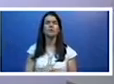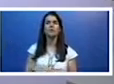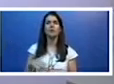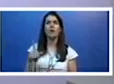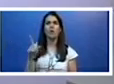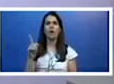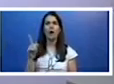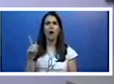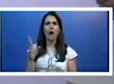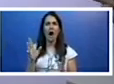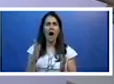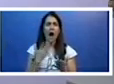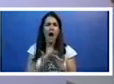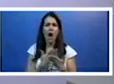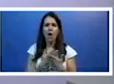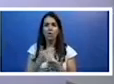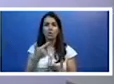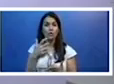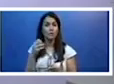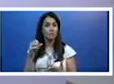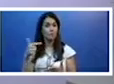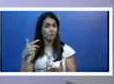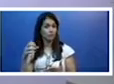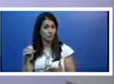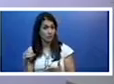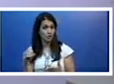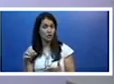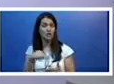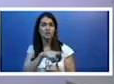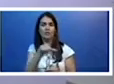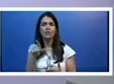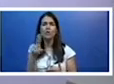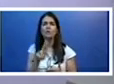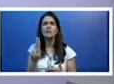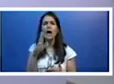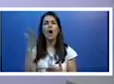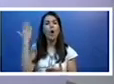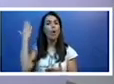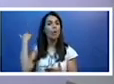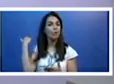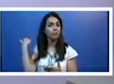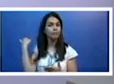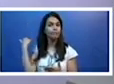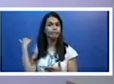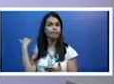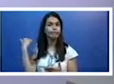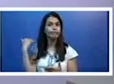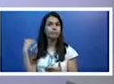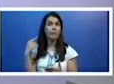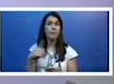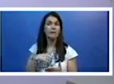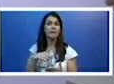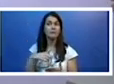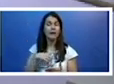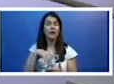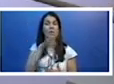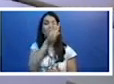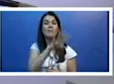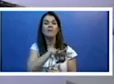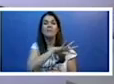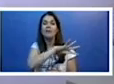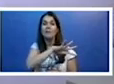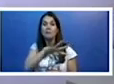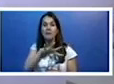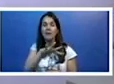né? Vocês têm esse material. Se por acaso for usado em outra época, provavelmente vai ter essa tabela